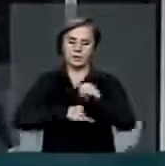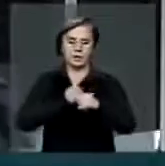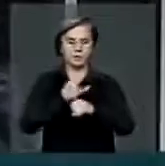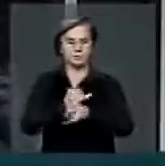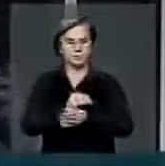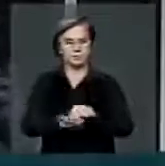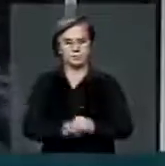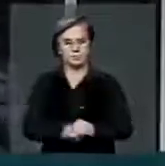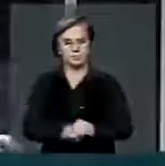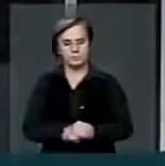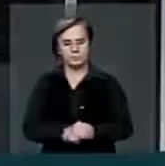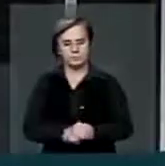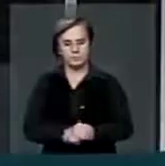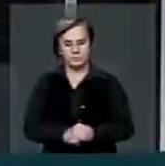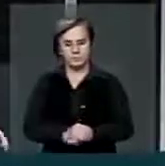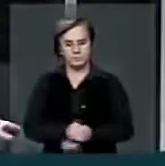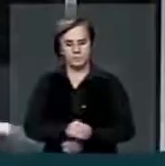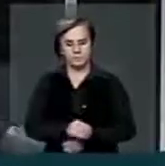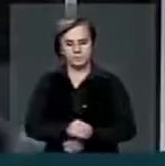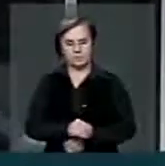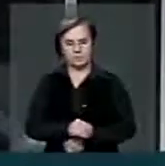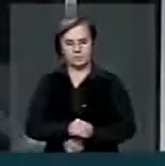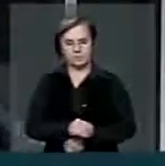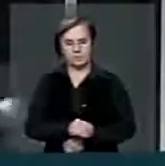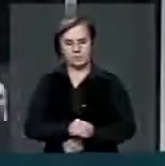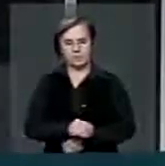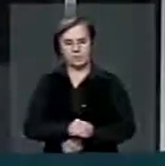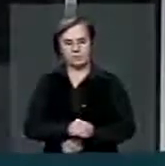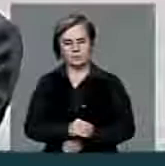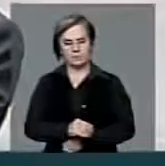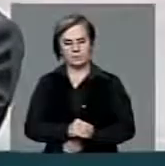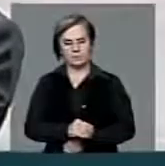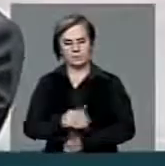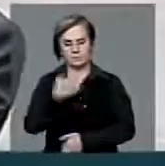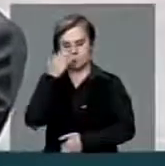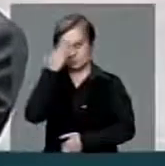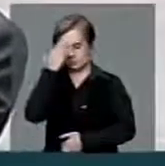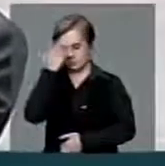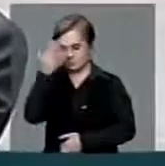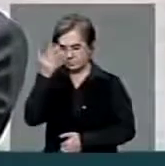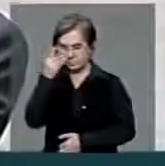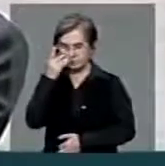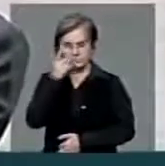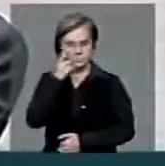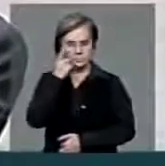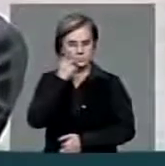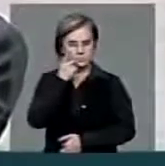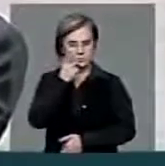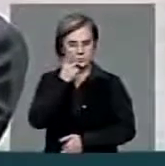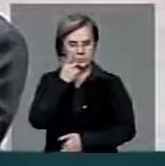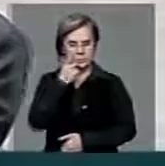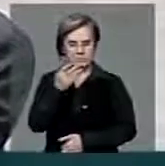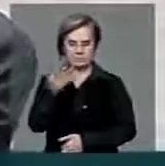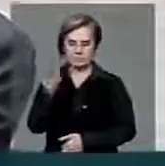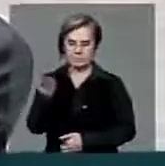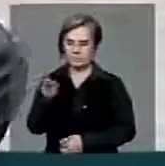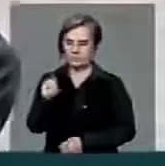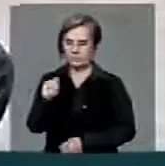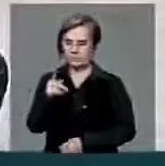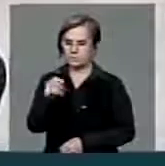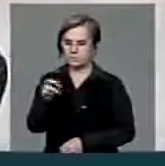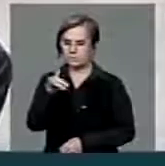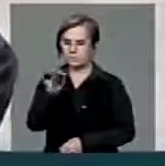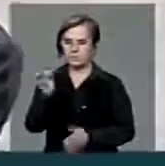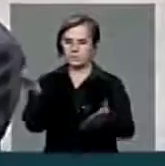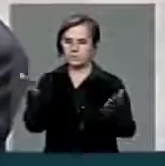Deputado Vicentinho. Obrigado, estimado Paulo Pimenta, meu companheiro de bancada. Hoje a tarde é dos